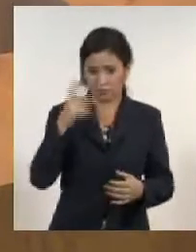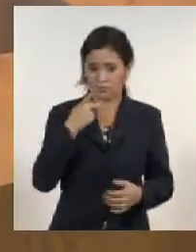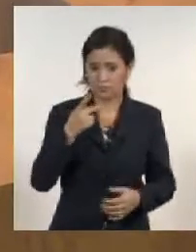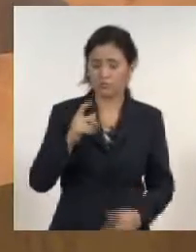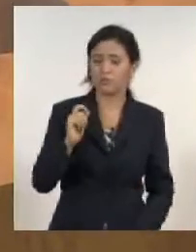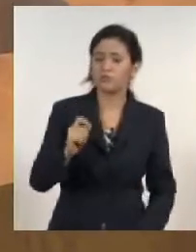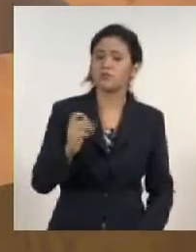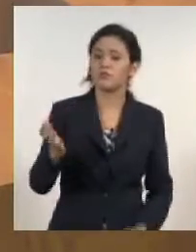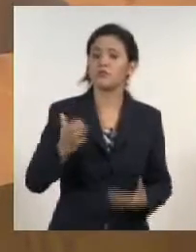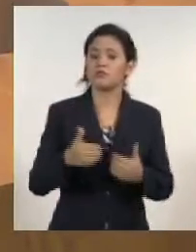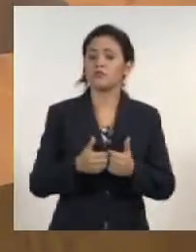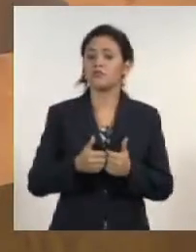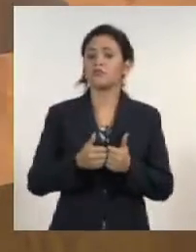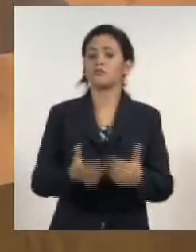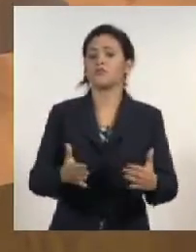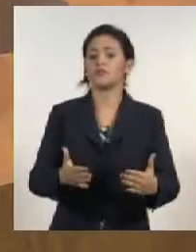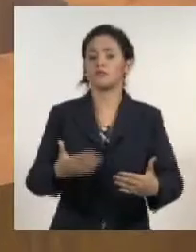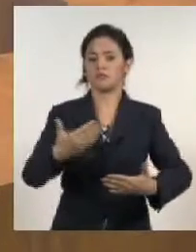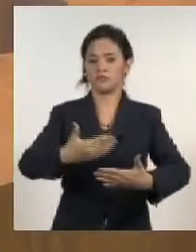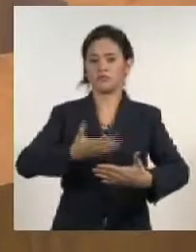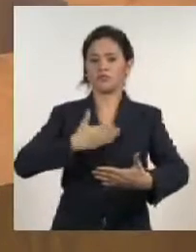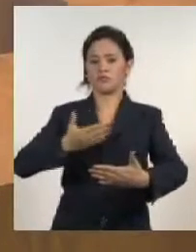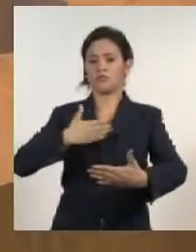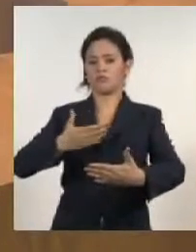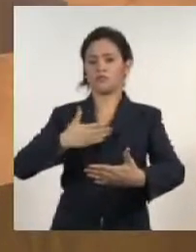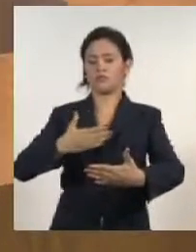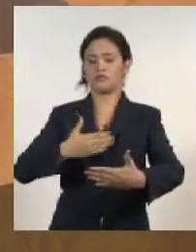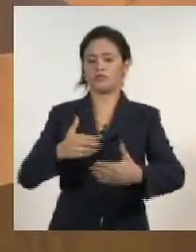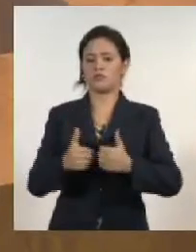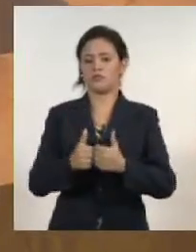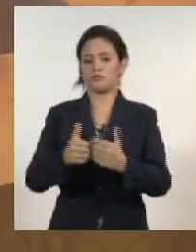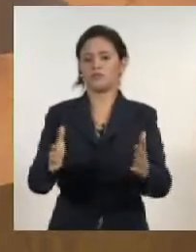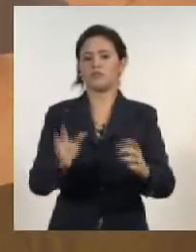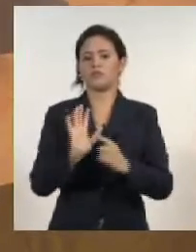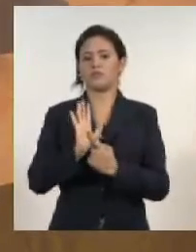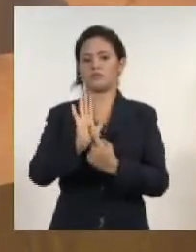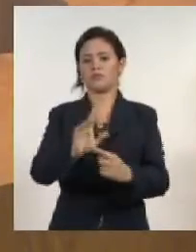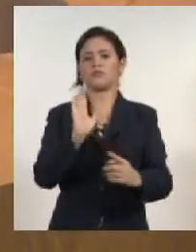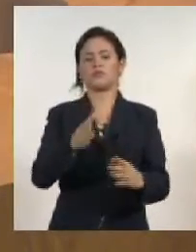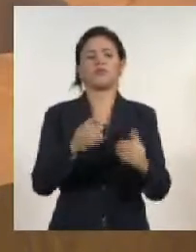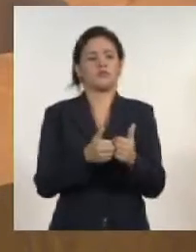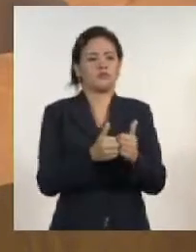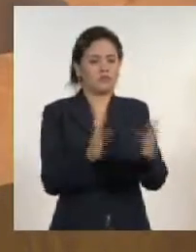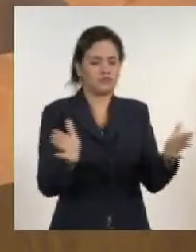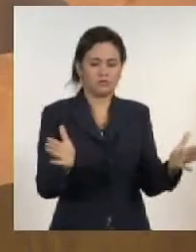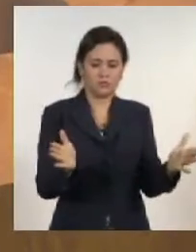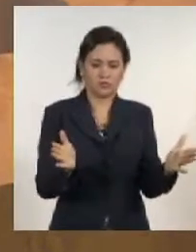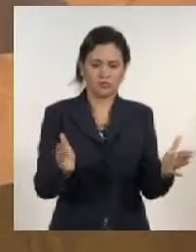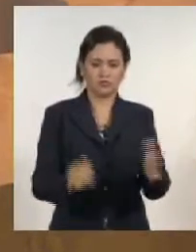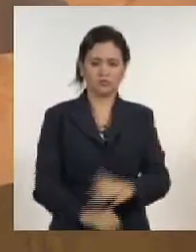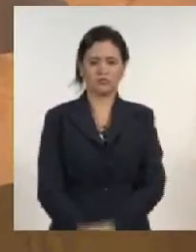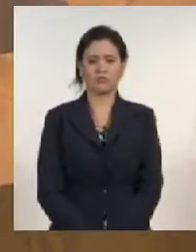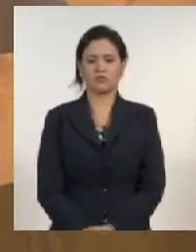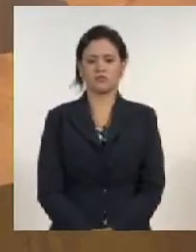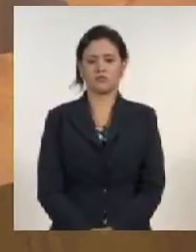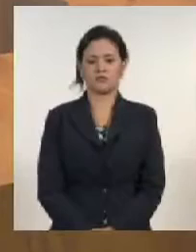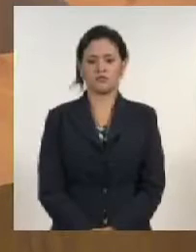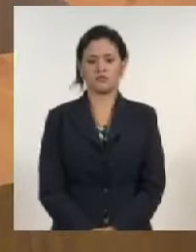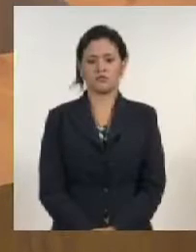parte da frente para fazer a foto e mostrar para o Maranhão que estava inaugurado o hospital.